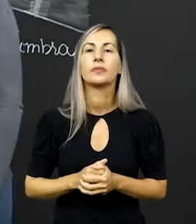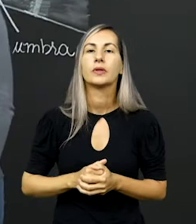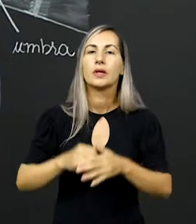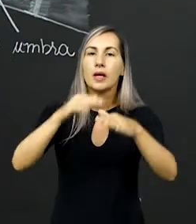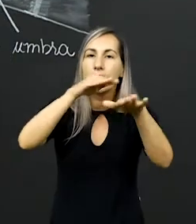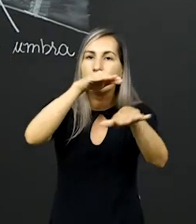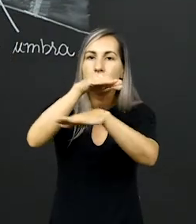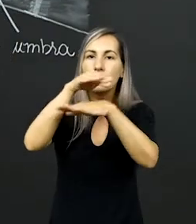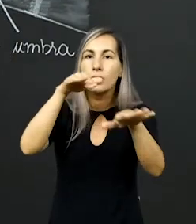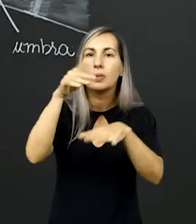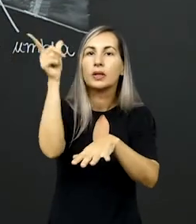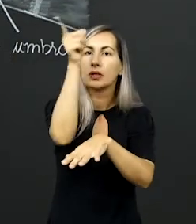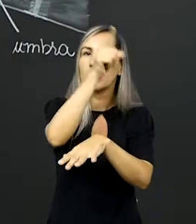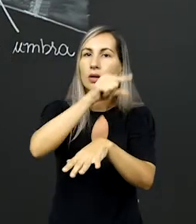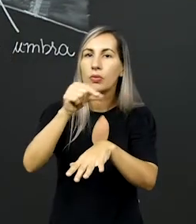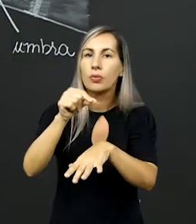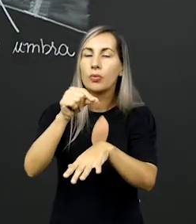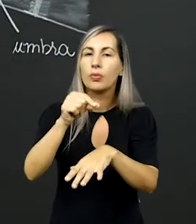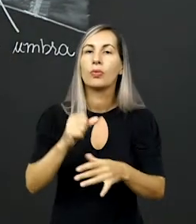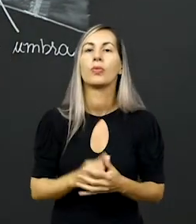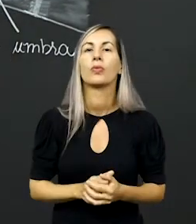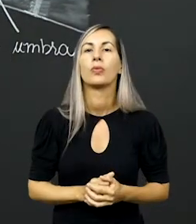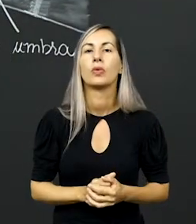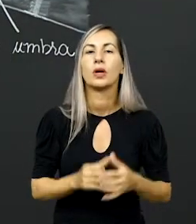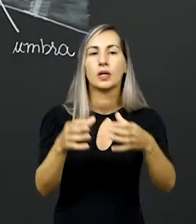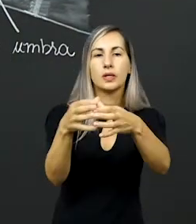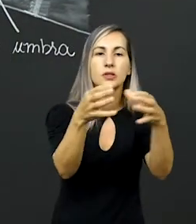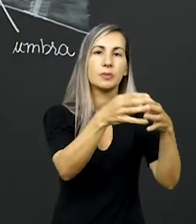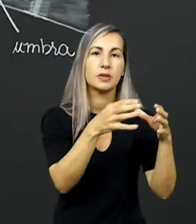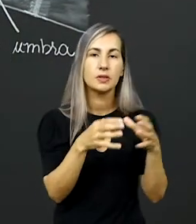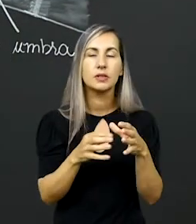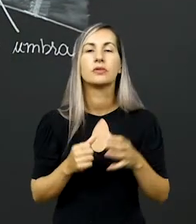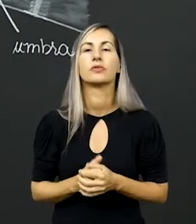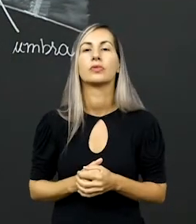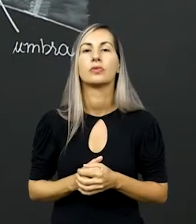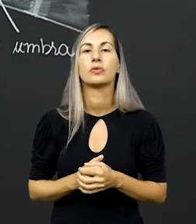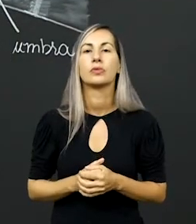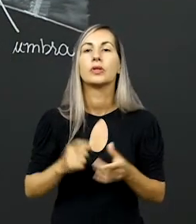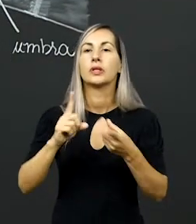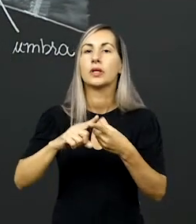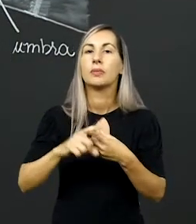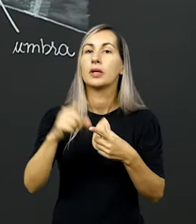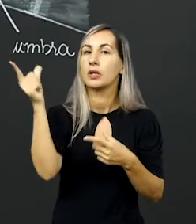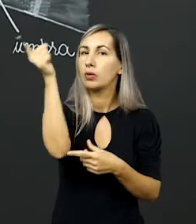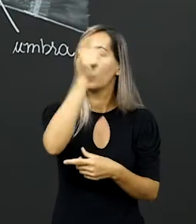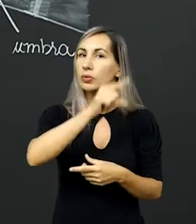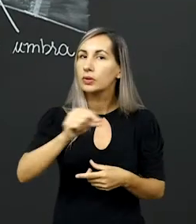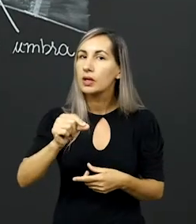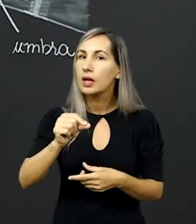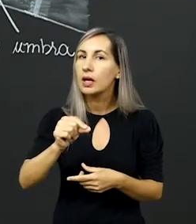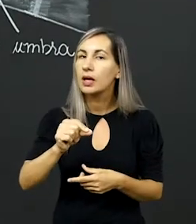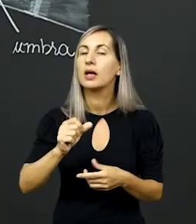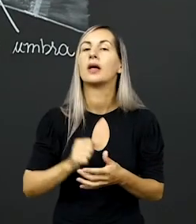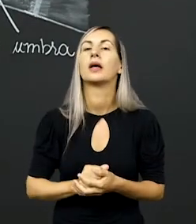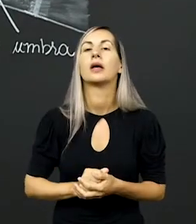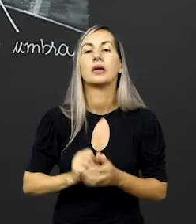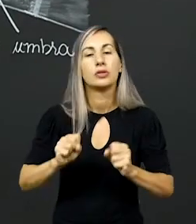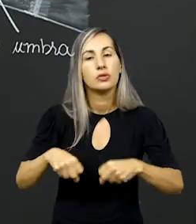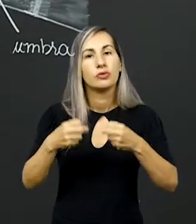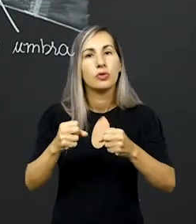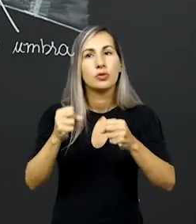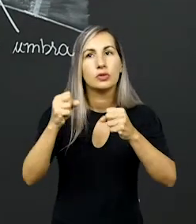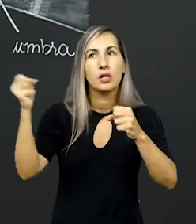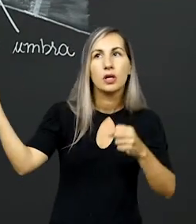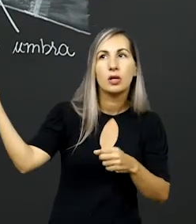sombra dessa Lua, mais raro, em locais específicos, e o eclipse lunar, em que a Lua ela tenta ser